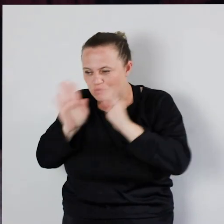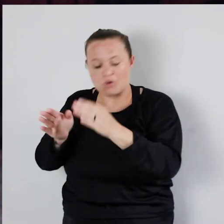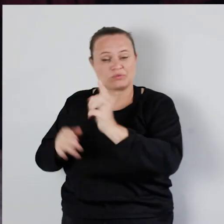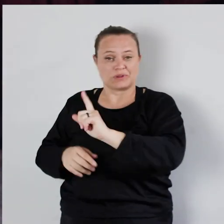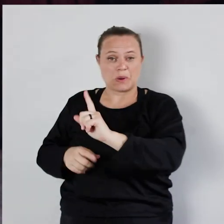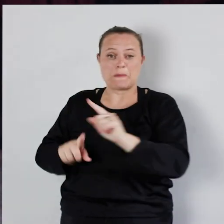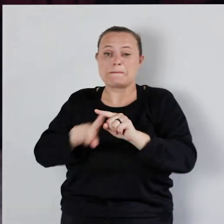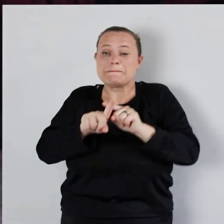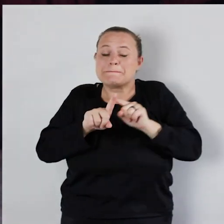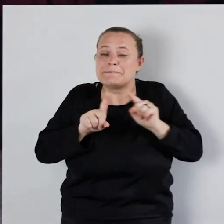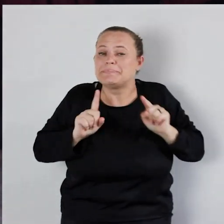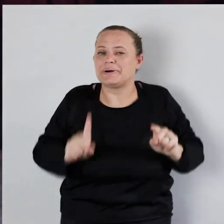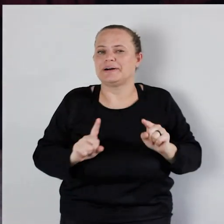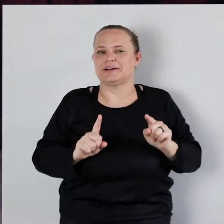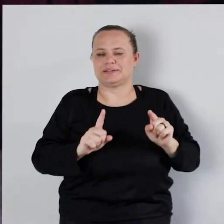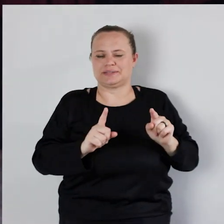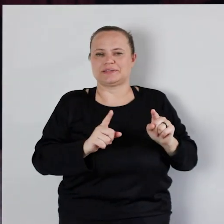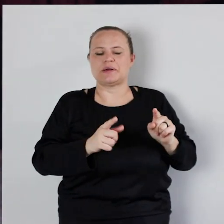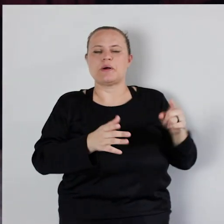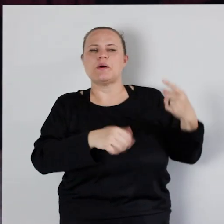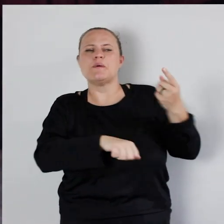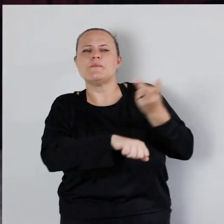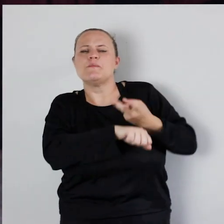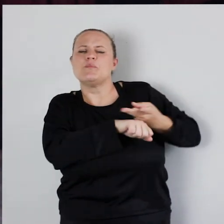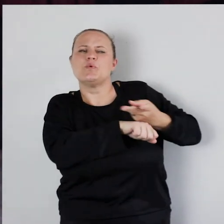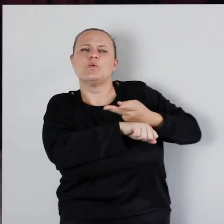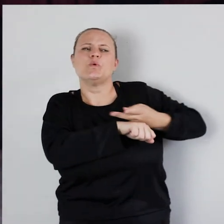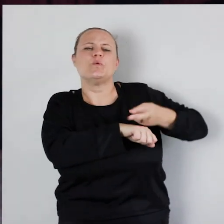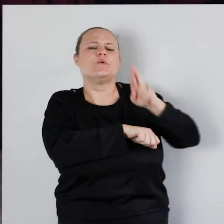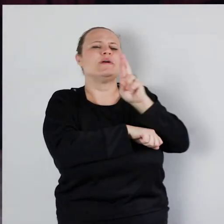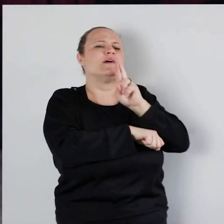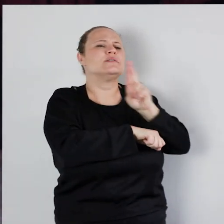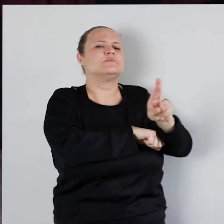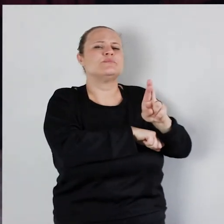empresariais, industriais, em buscar